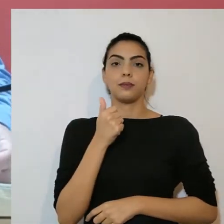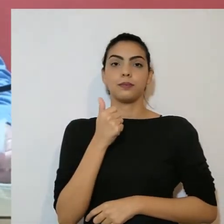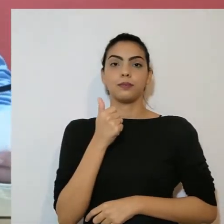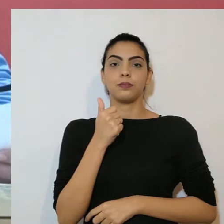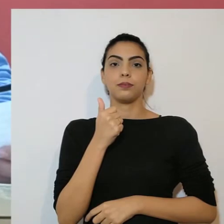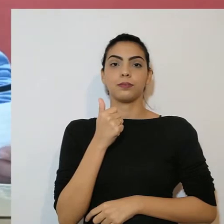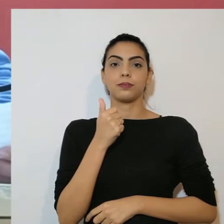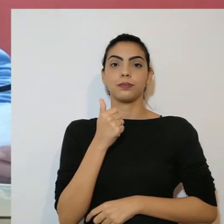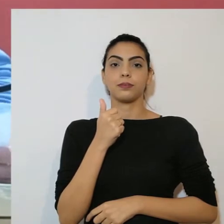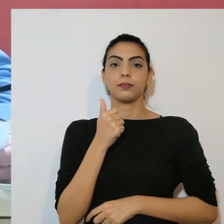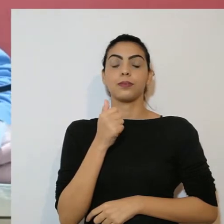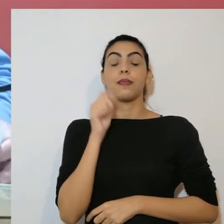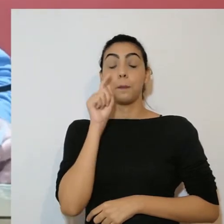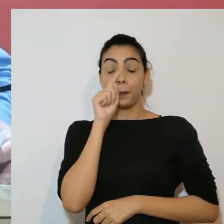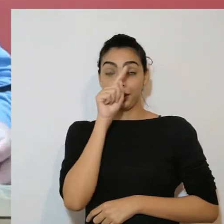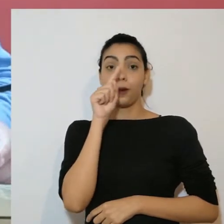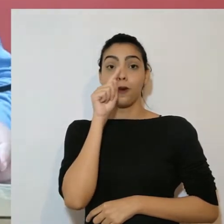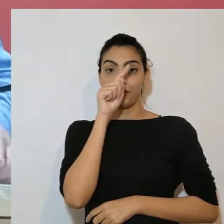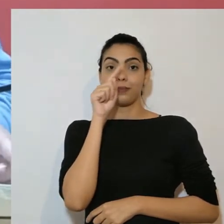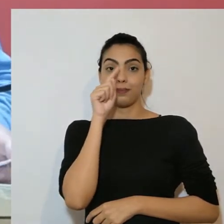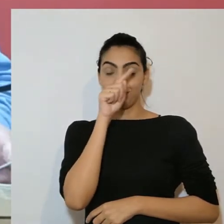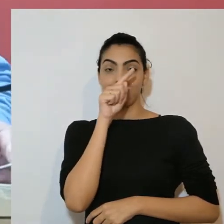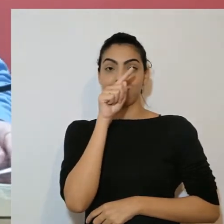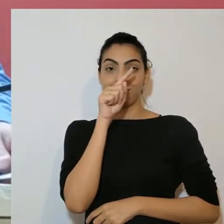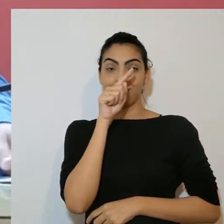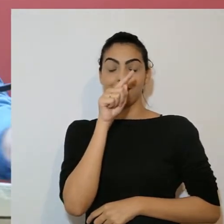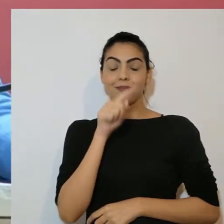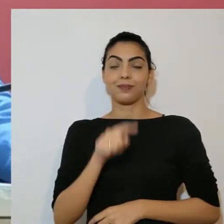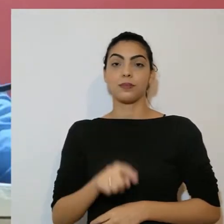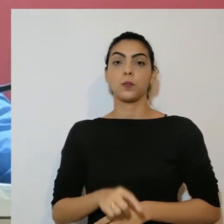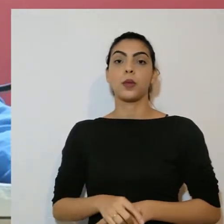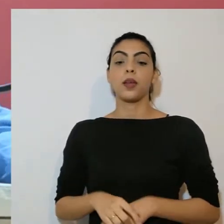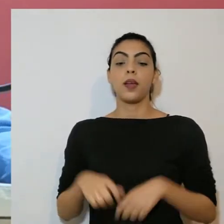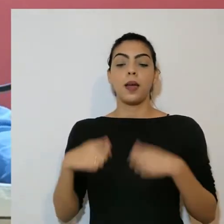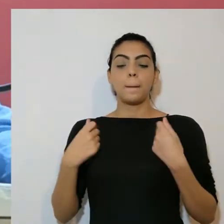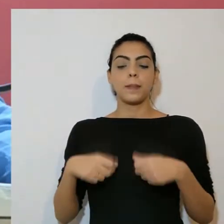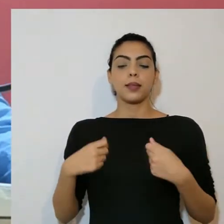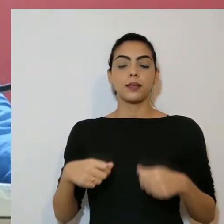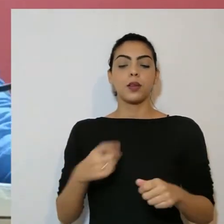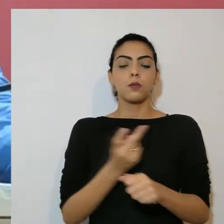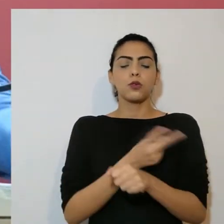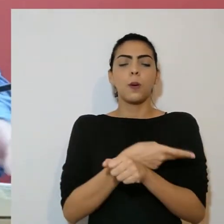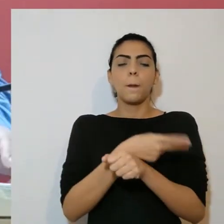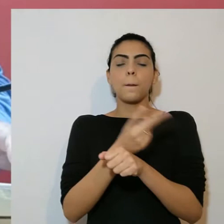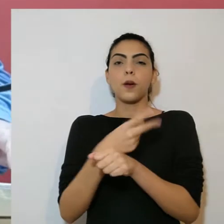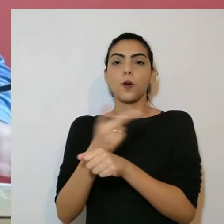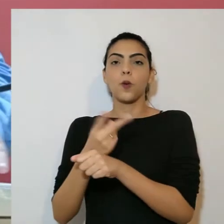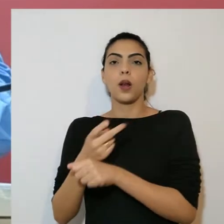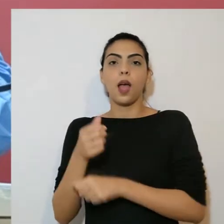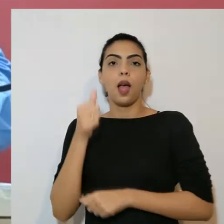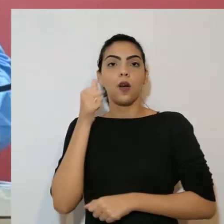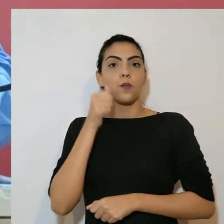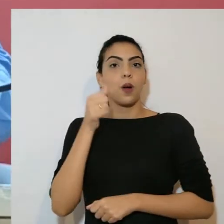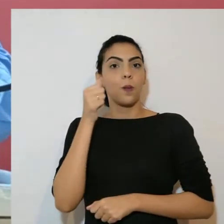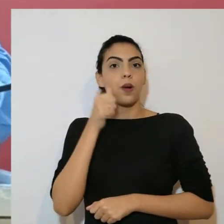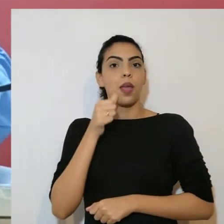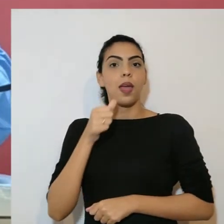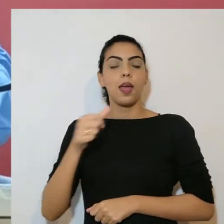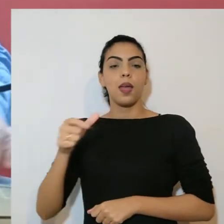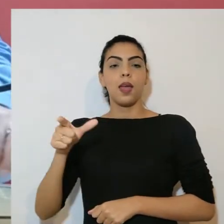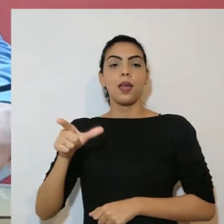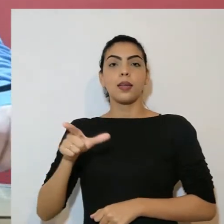de formosura, ele é muito perigoso. Devemos procurar uma mulher